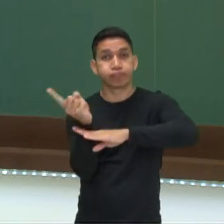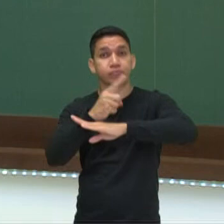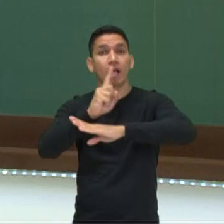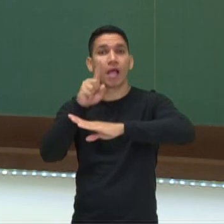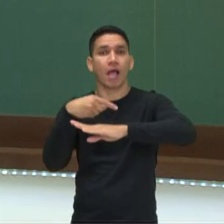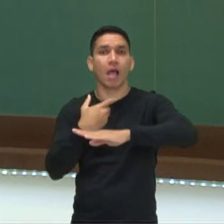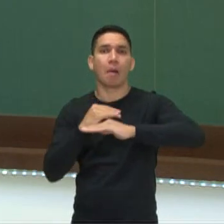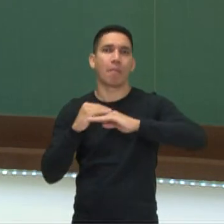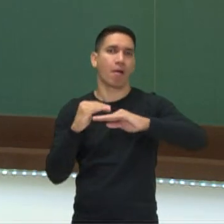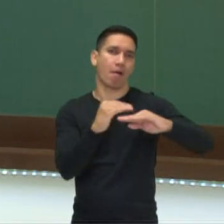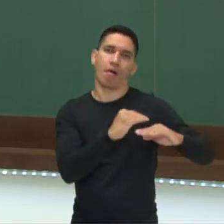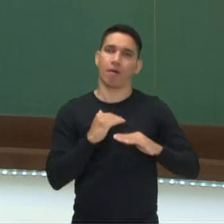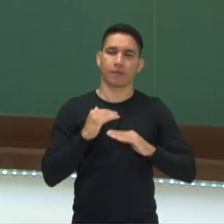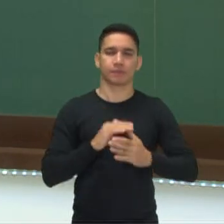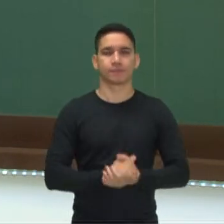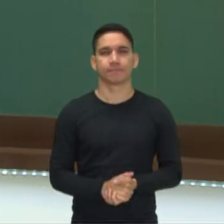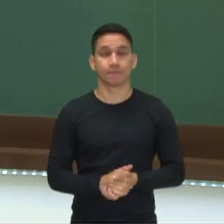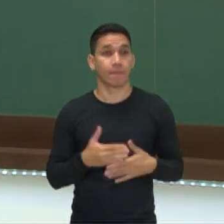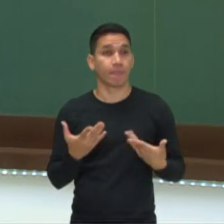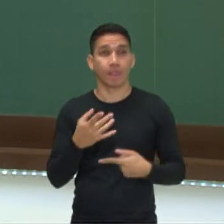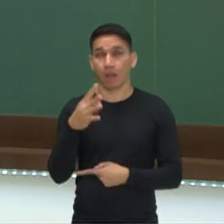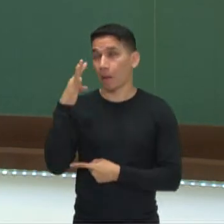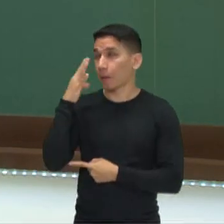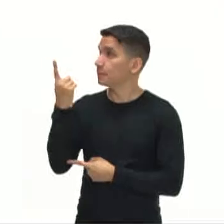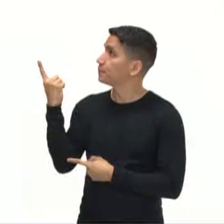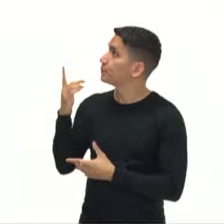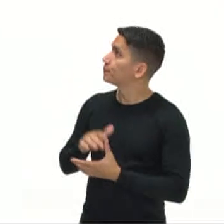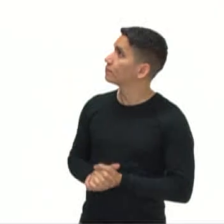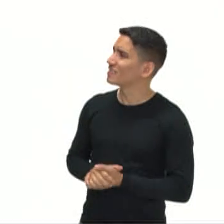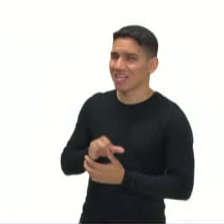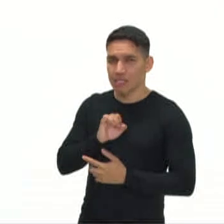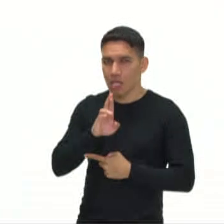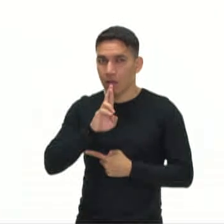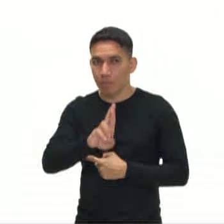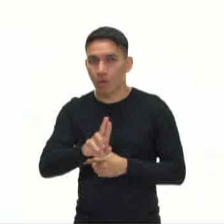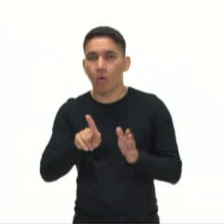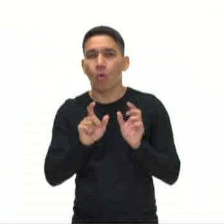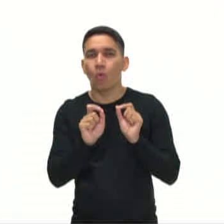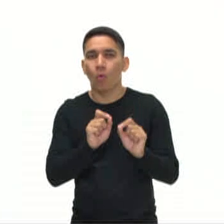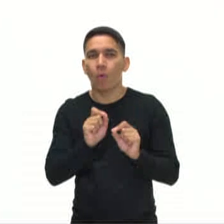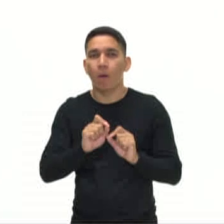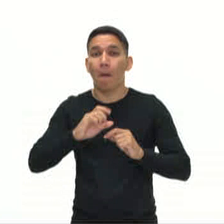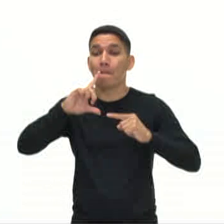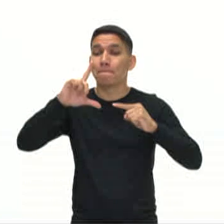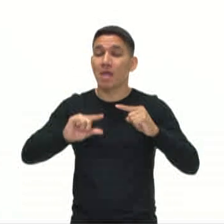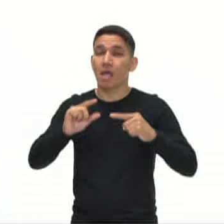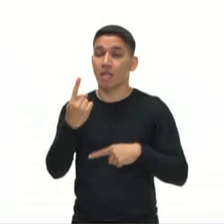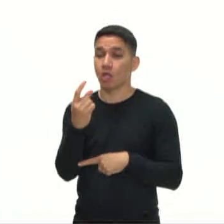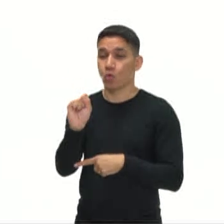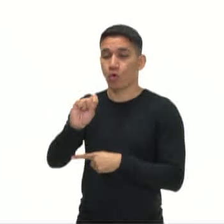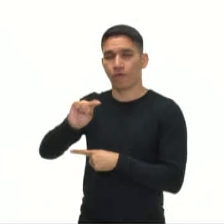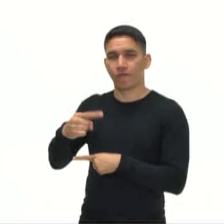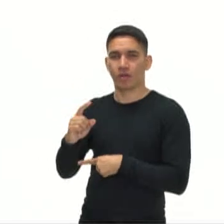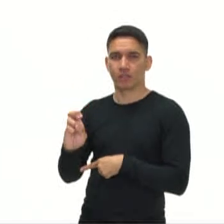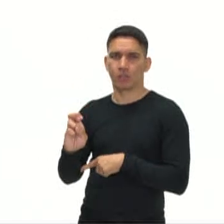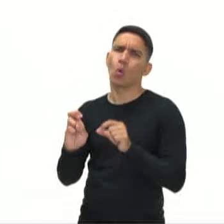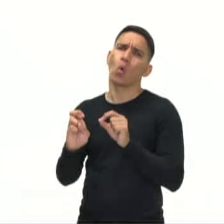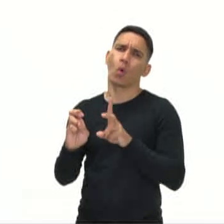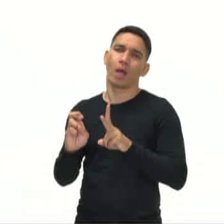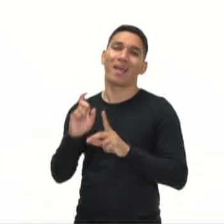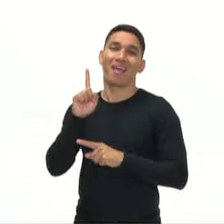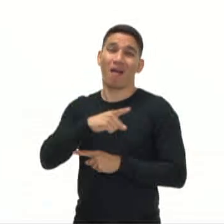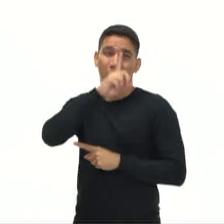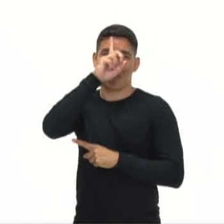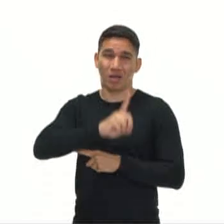IMC, tá bom? Então olha lá, se o valor obtido for menor que 18,5, então amarelinho está debaixo